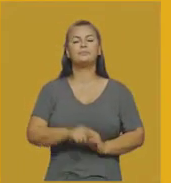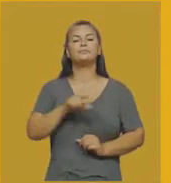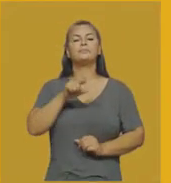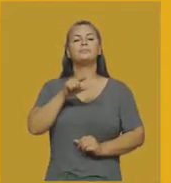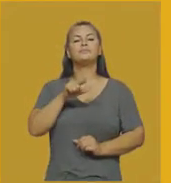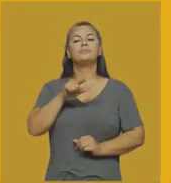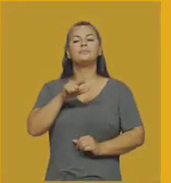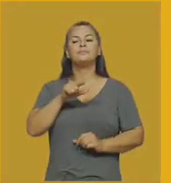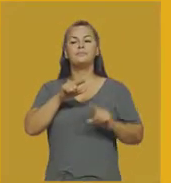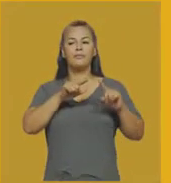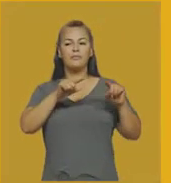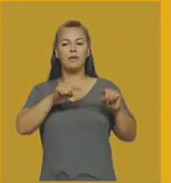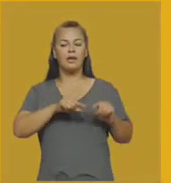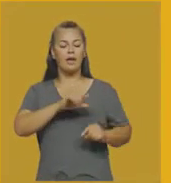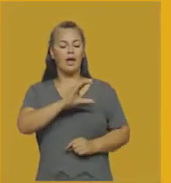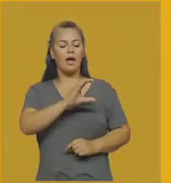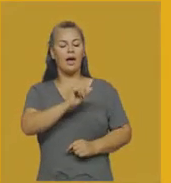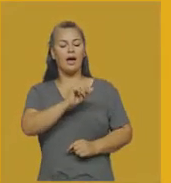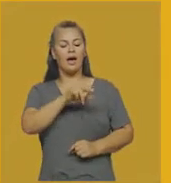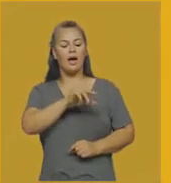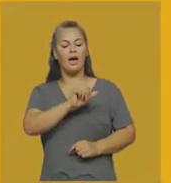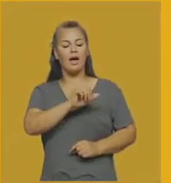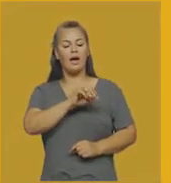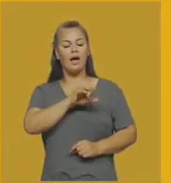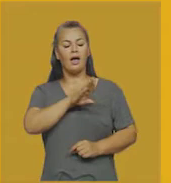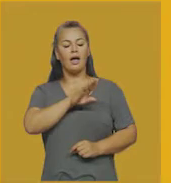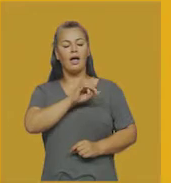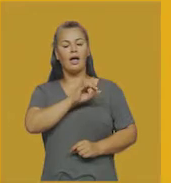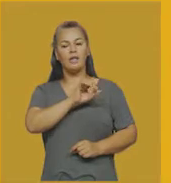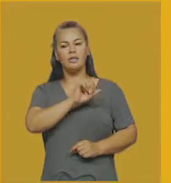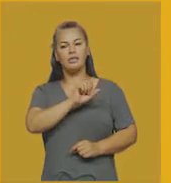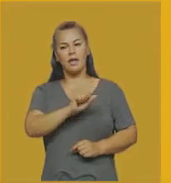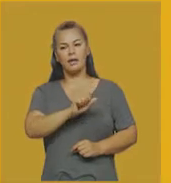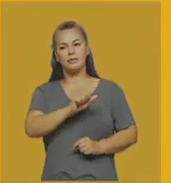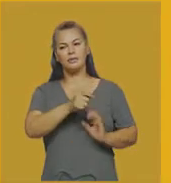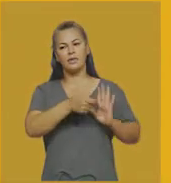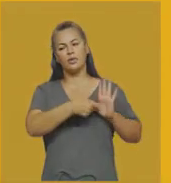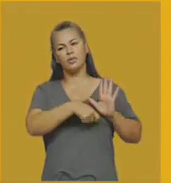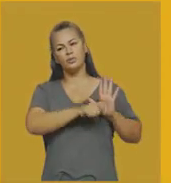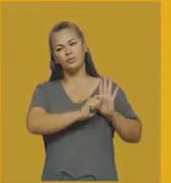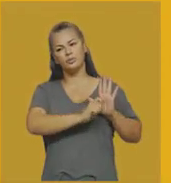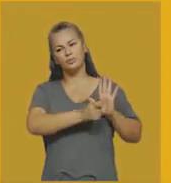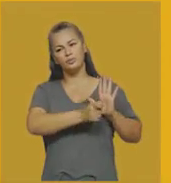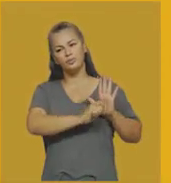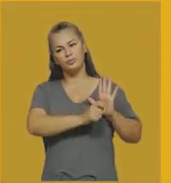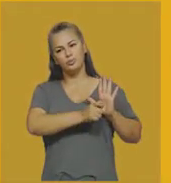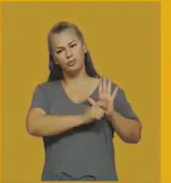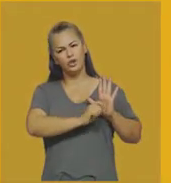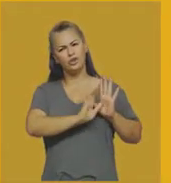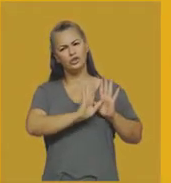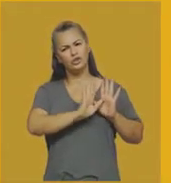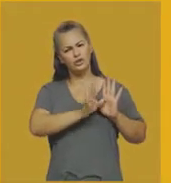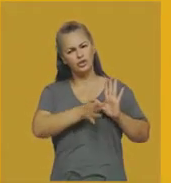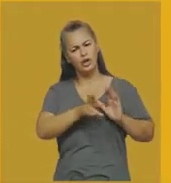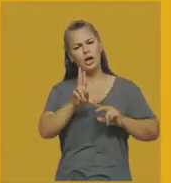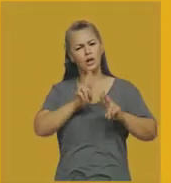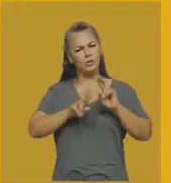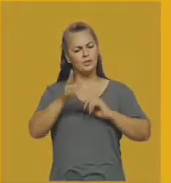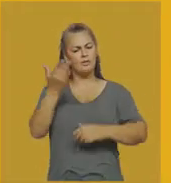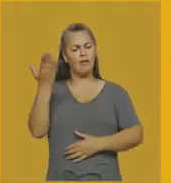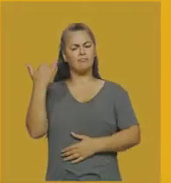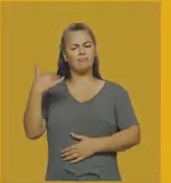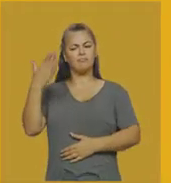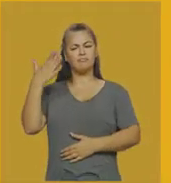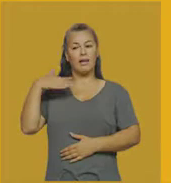Cannabis, né, ela vem da maconha, tá? A cannabis era utilizada já há 4.000 anos na Ásia para